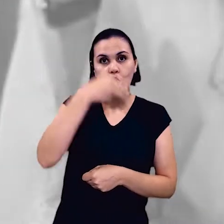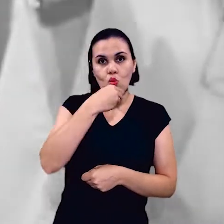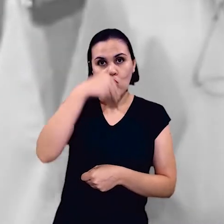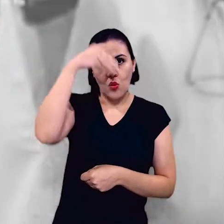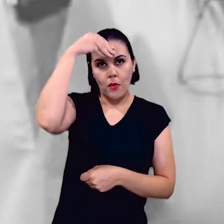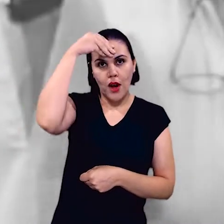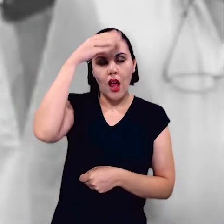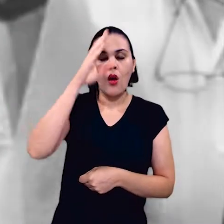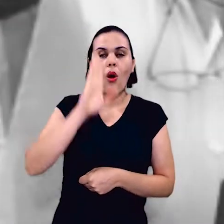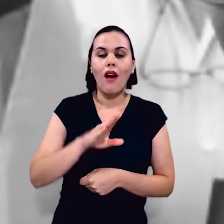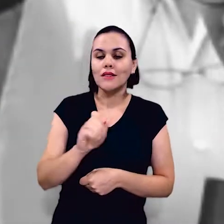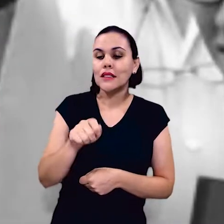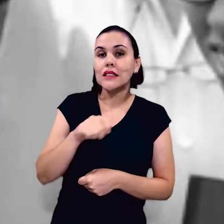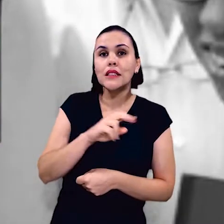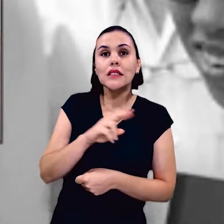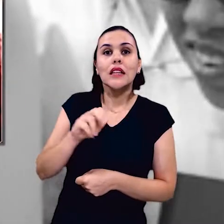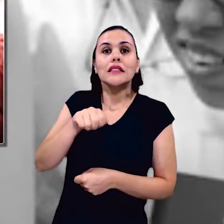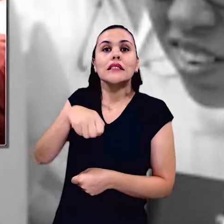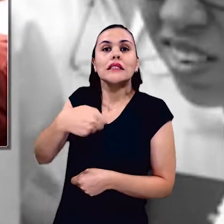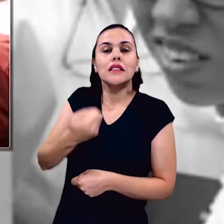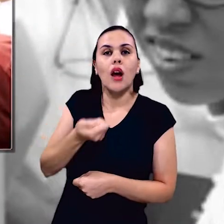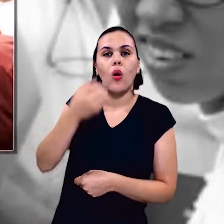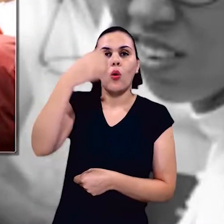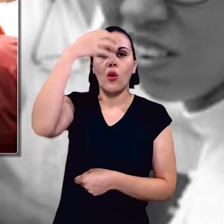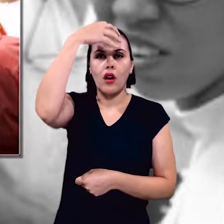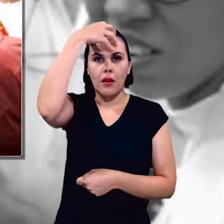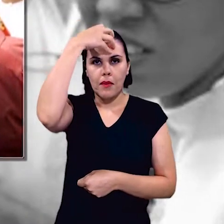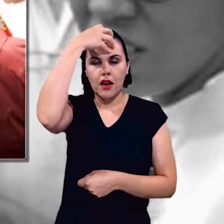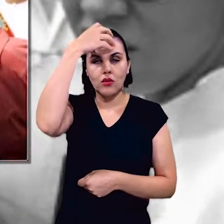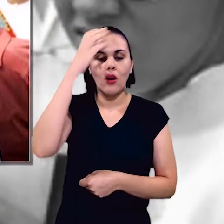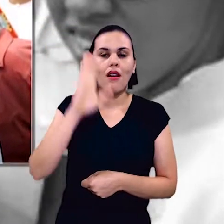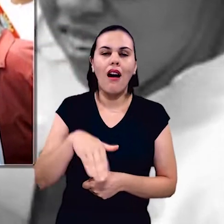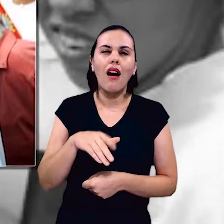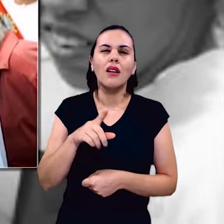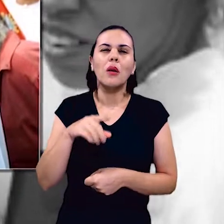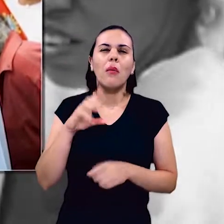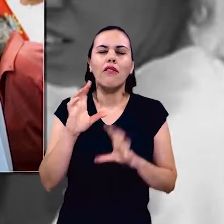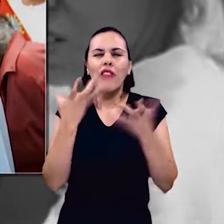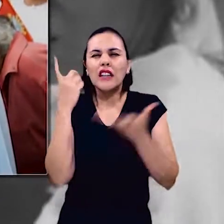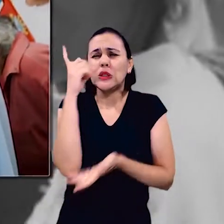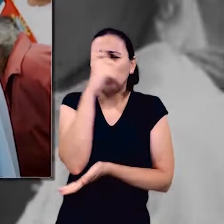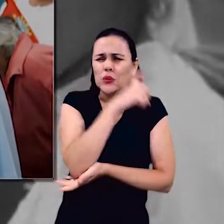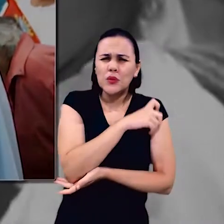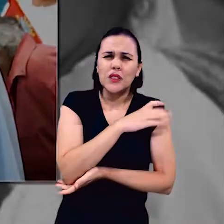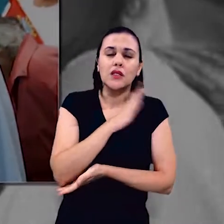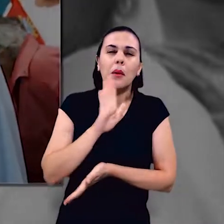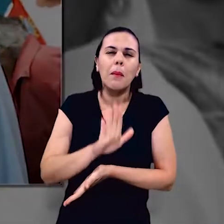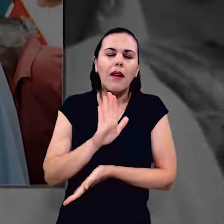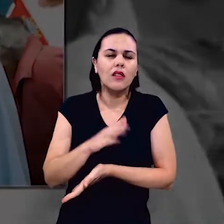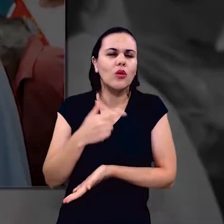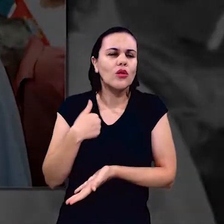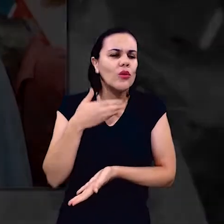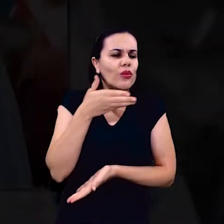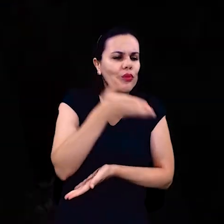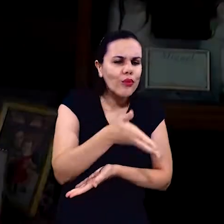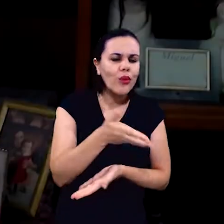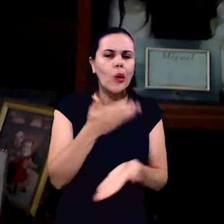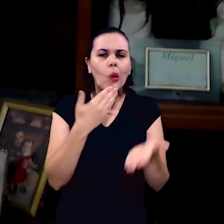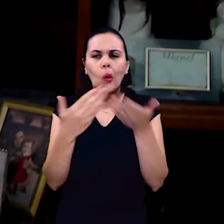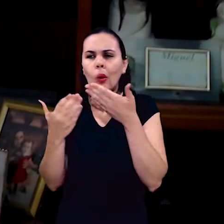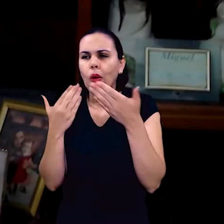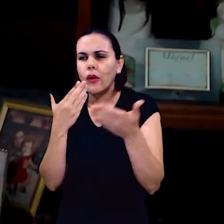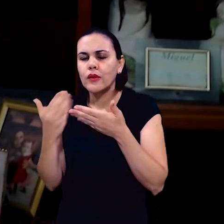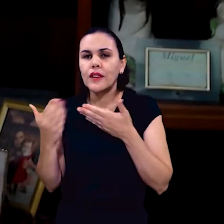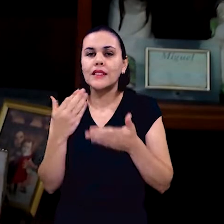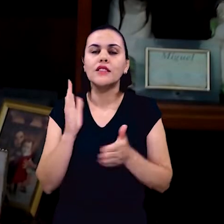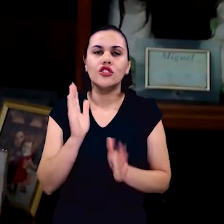Lúcia, seria o imperador, né? E assim, foi uma festa difícil para mim, mas quando eu fui conversar com as pessoas,